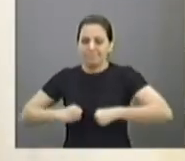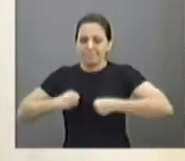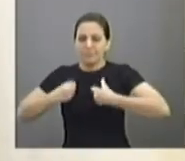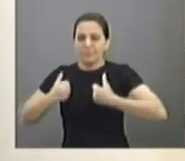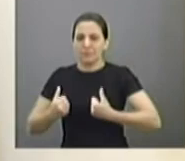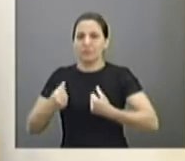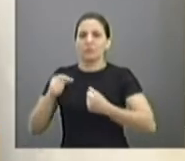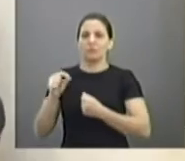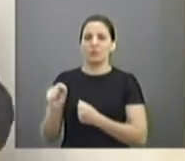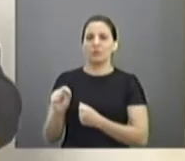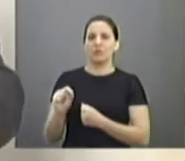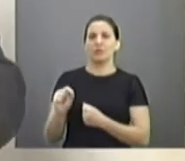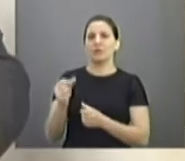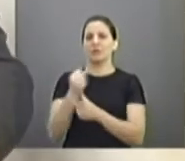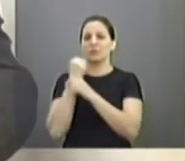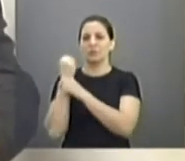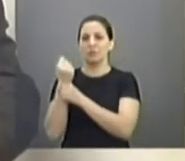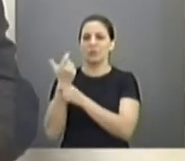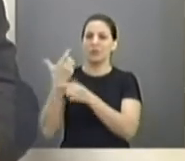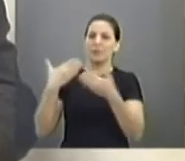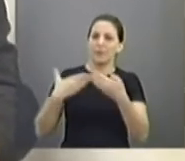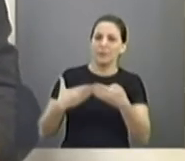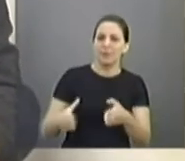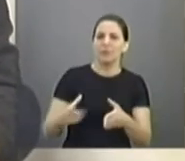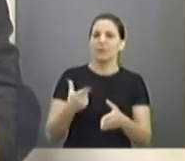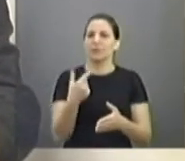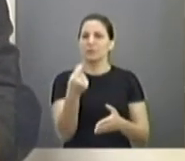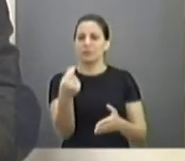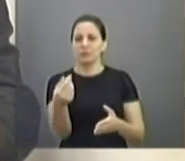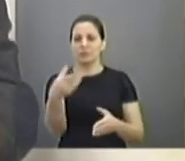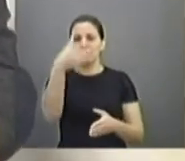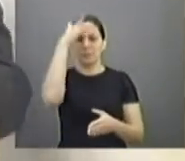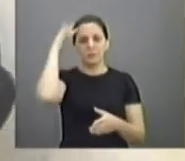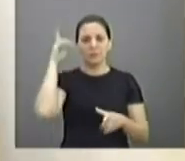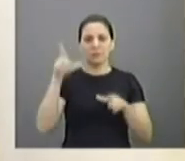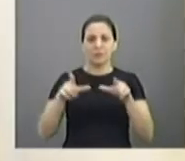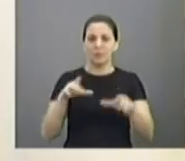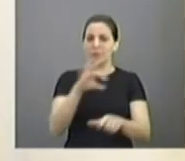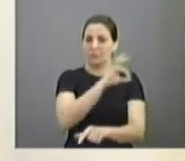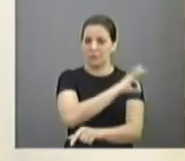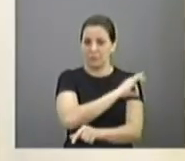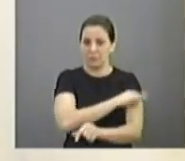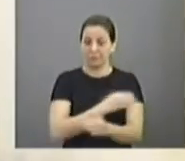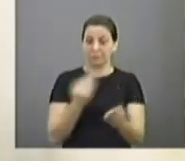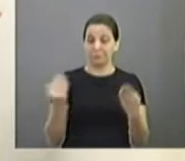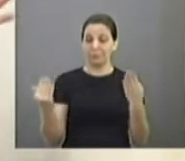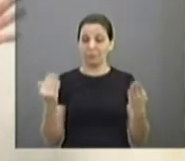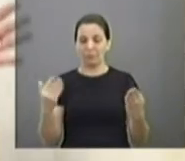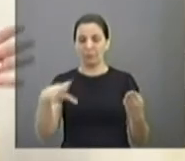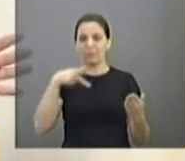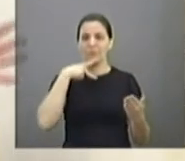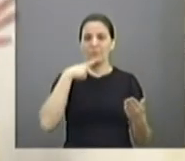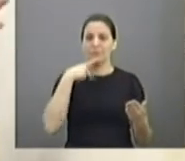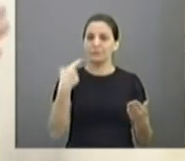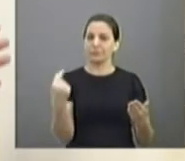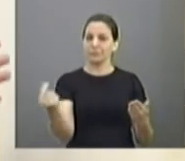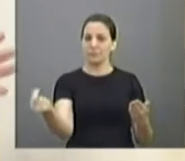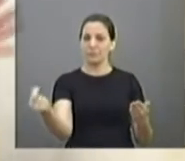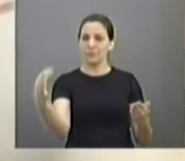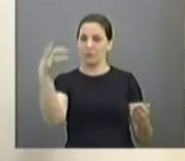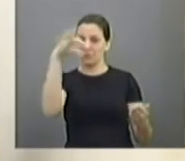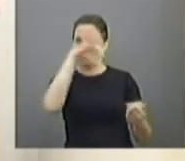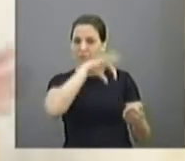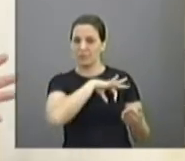para garantir que não houvesse perda econômica para os nossos funcionários. De que se comparar a política financeira